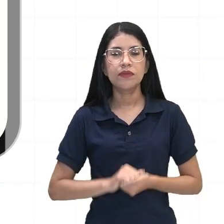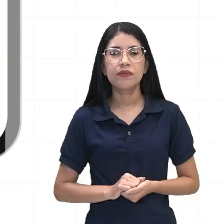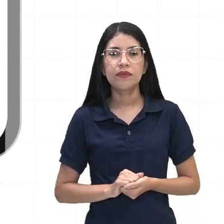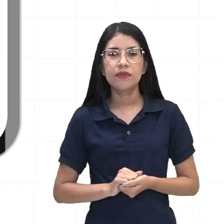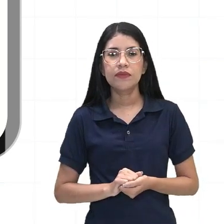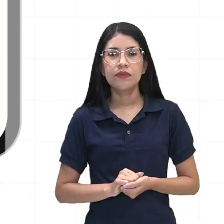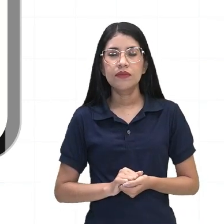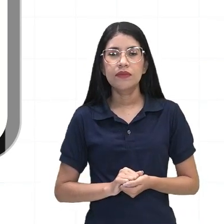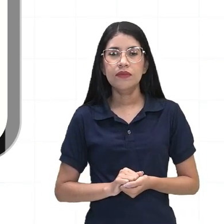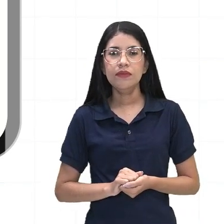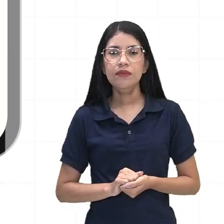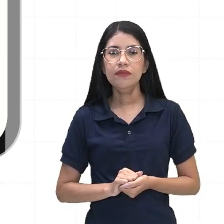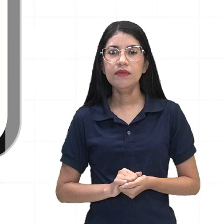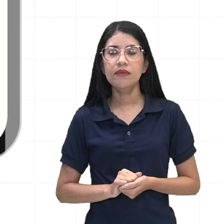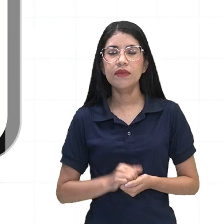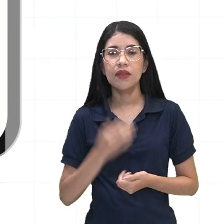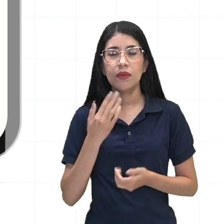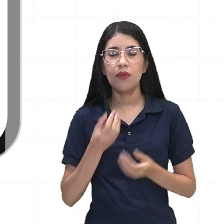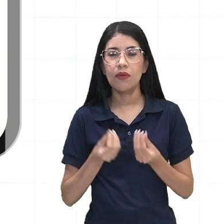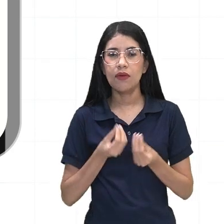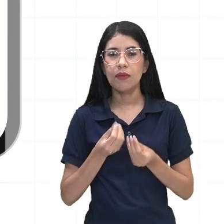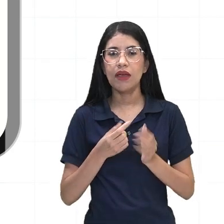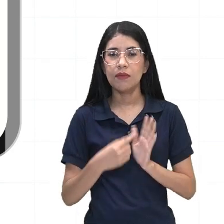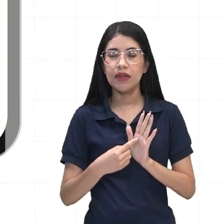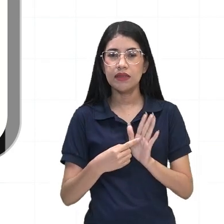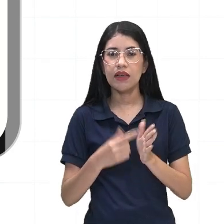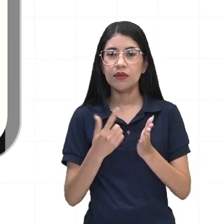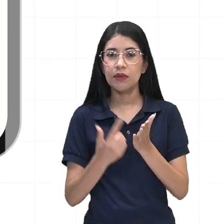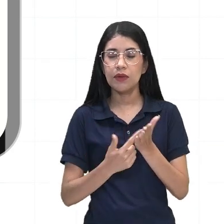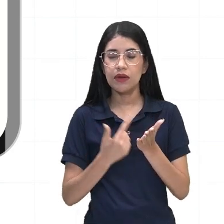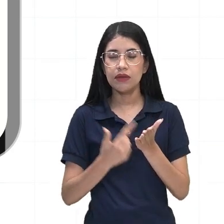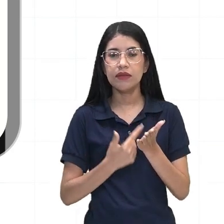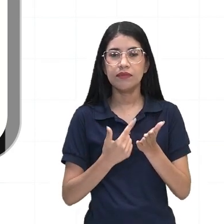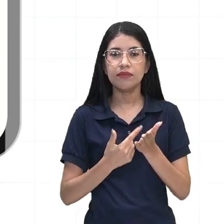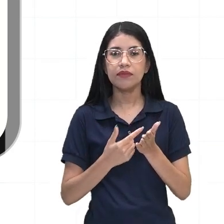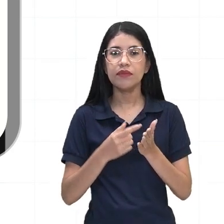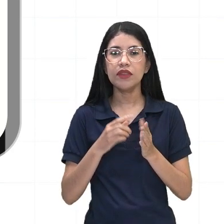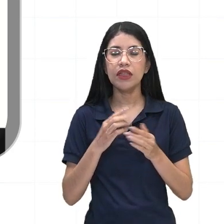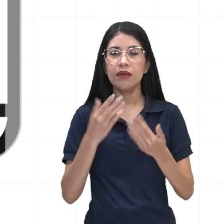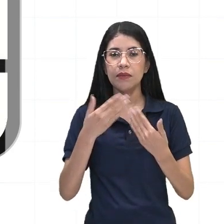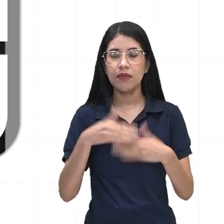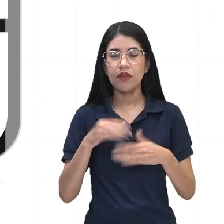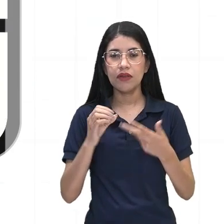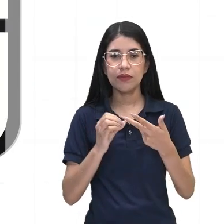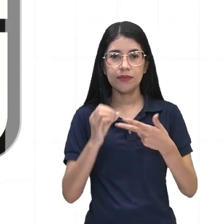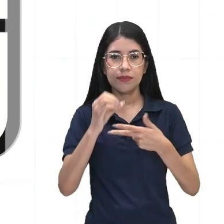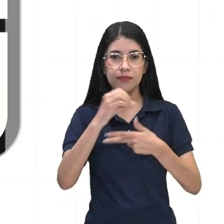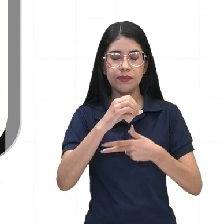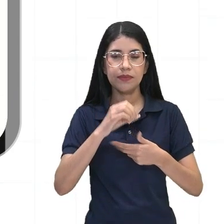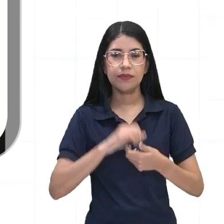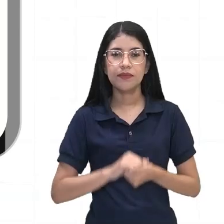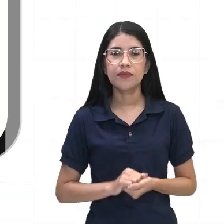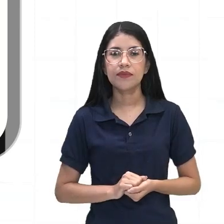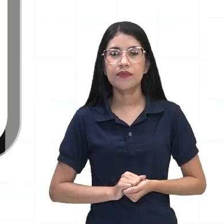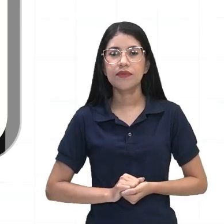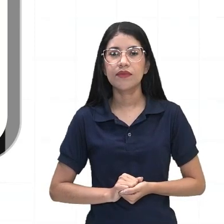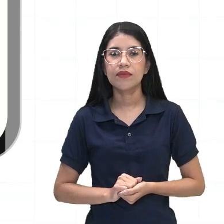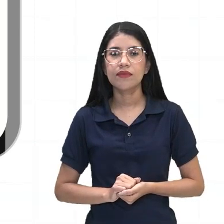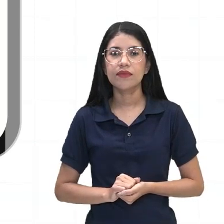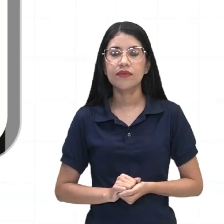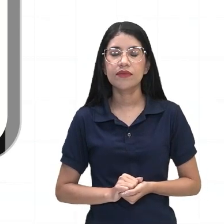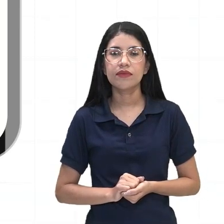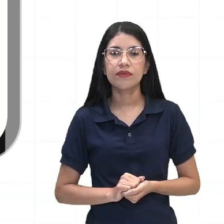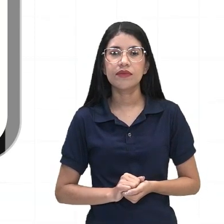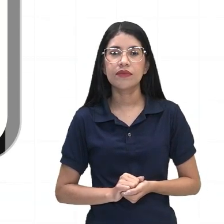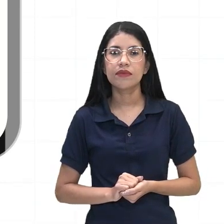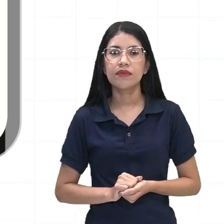certo? Então, essa é a capa das provas do Enem, ok? Vamos ver um pouquinho mais.